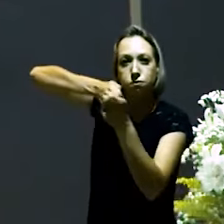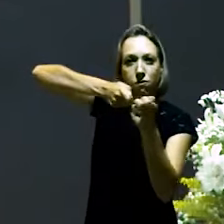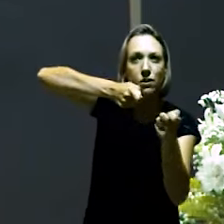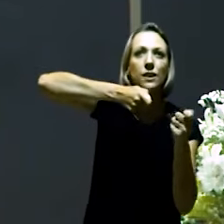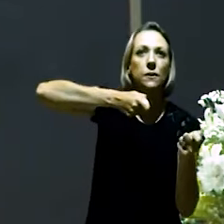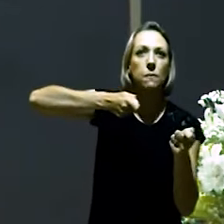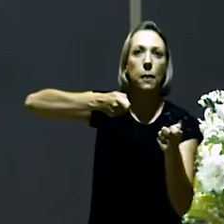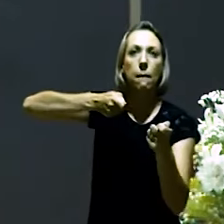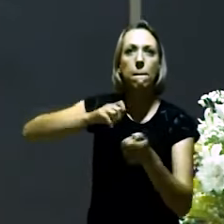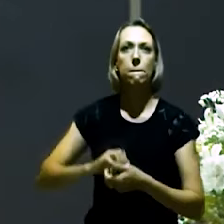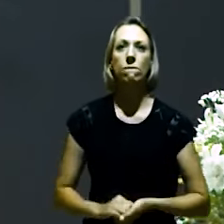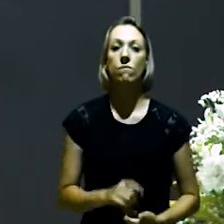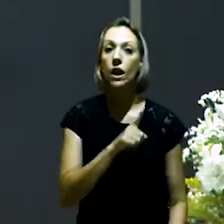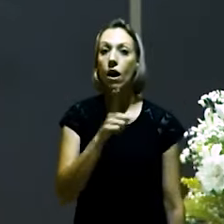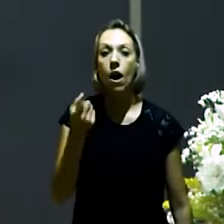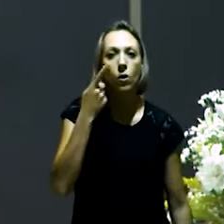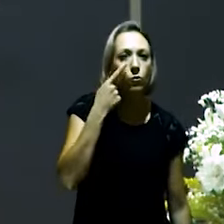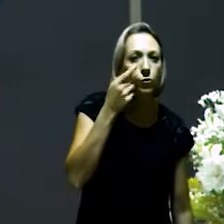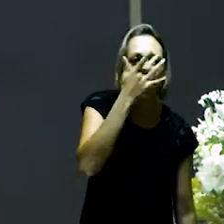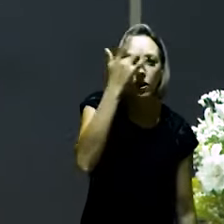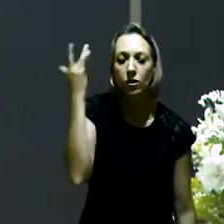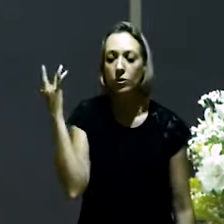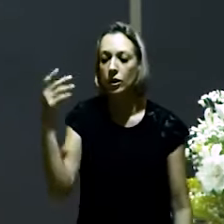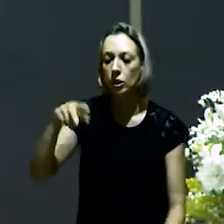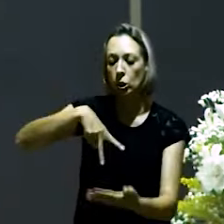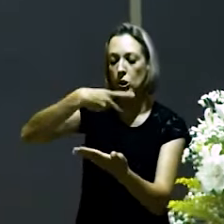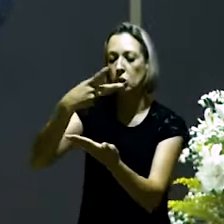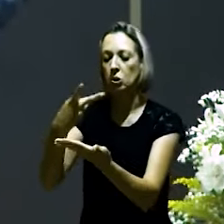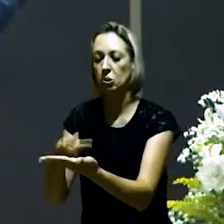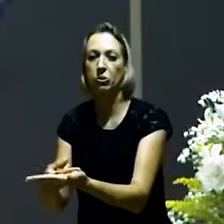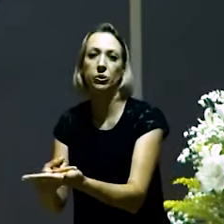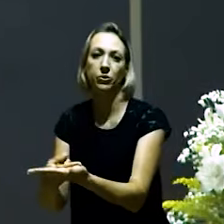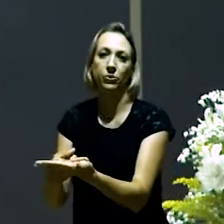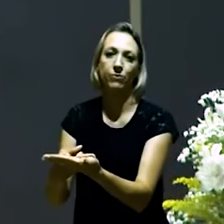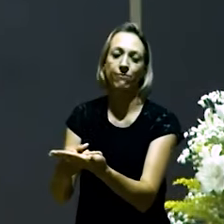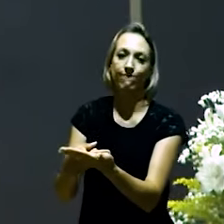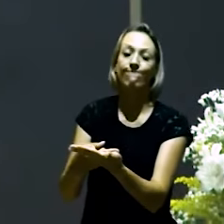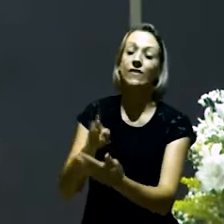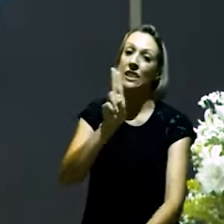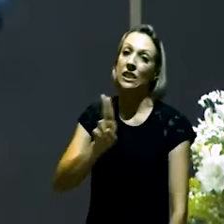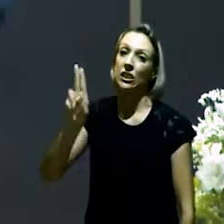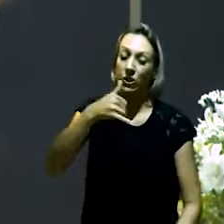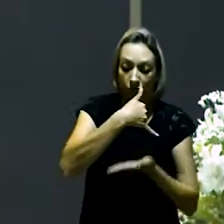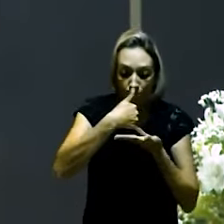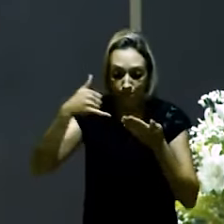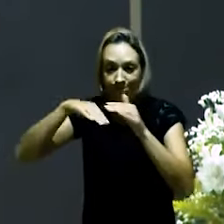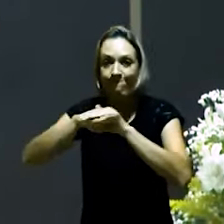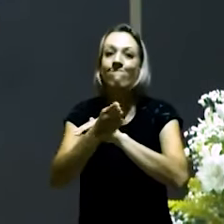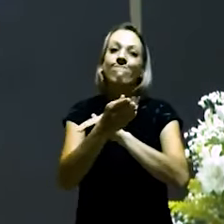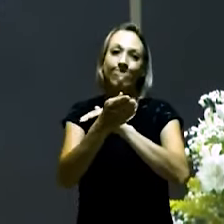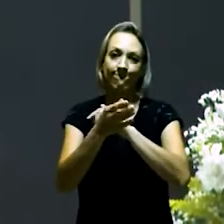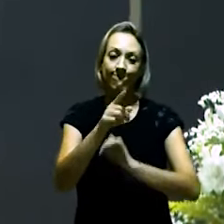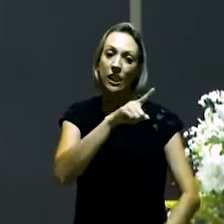pecado. Quando você vir alguém na rua caído, vítima das drogas, não é simplesmente uma escolha